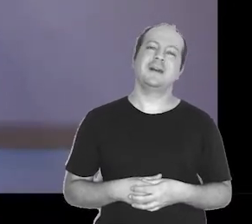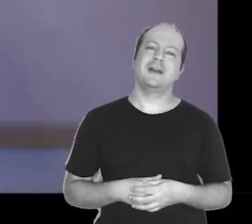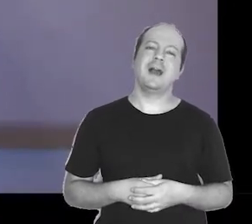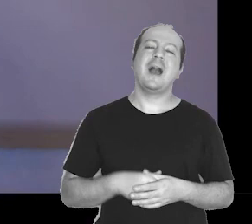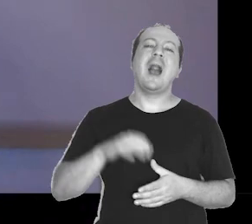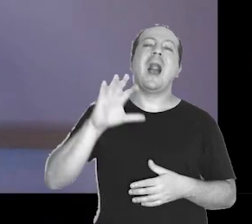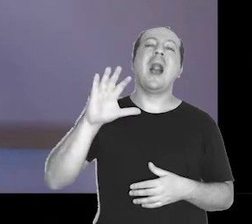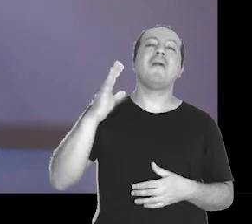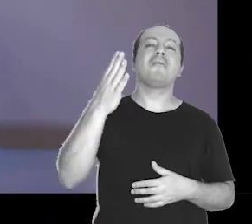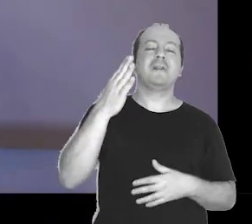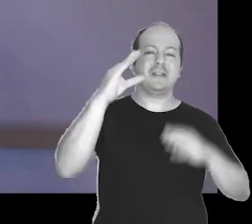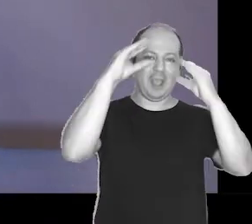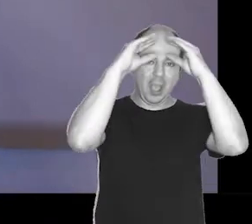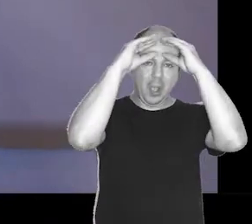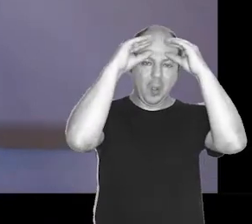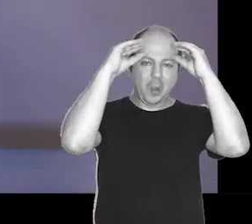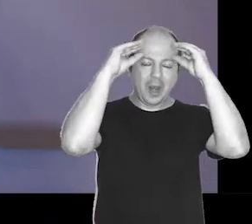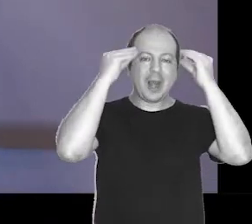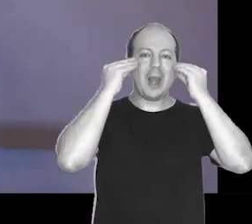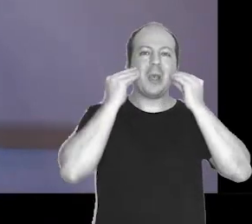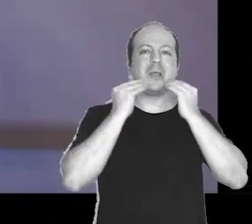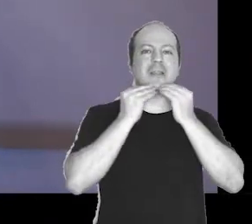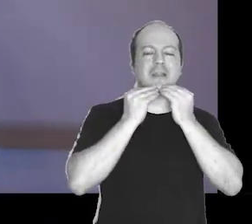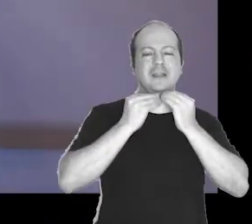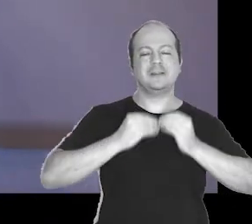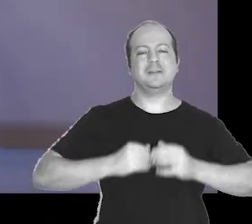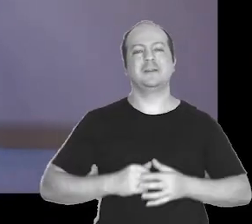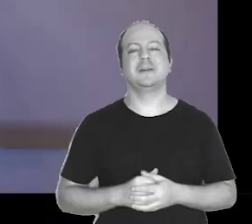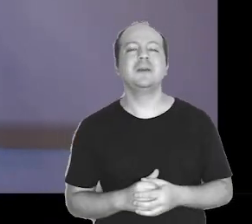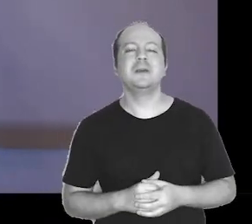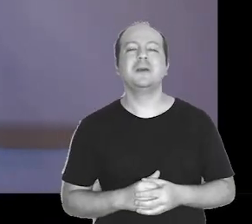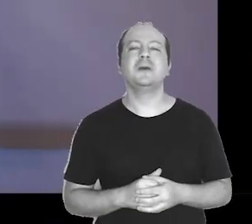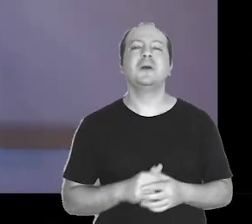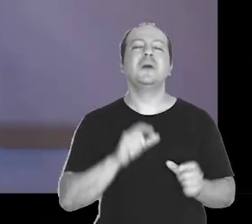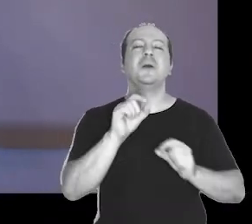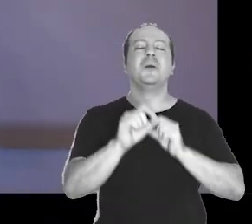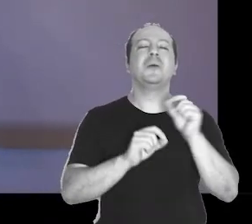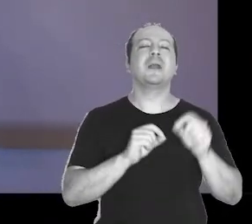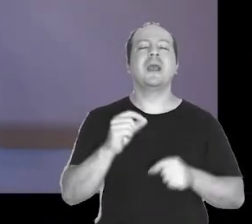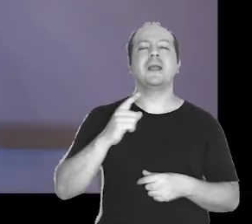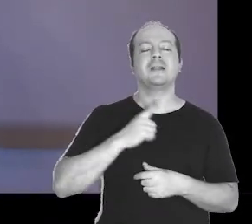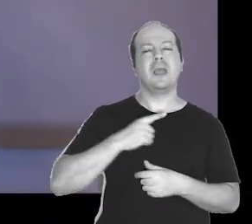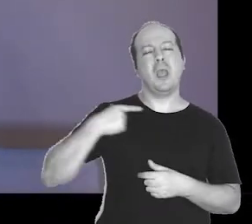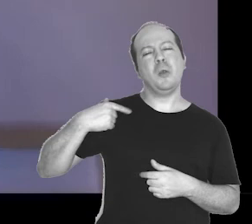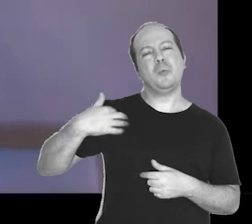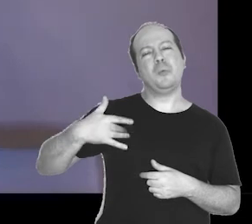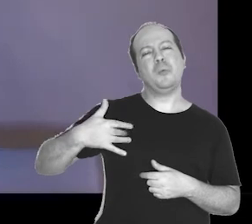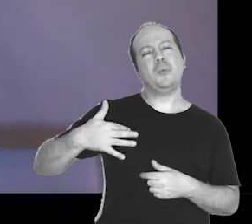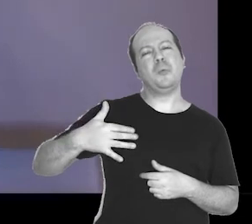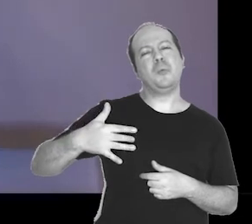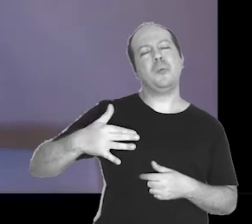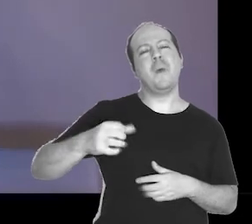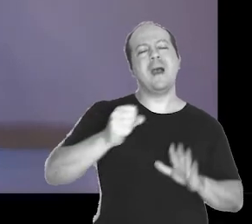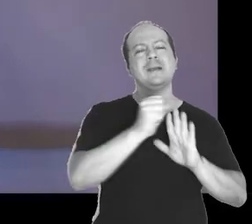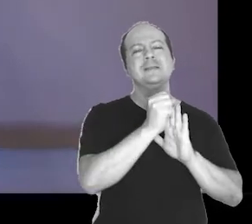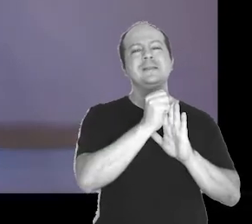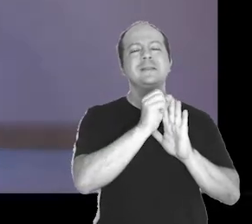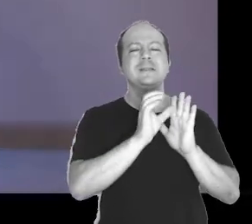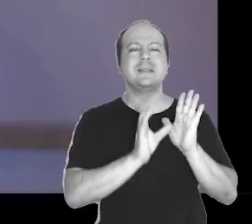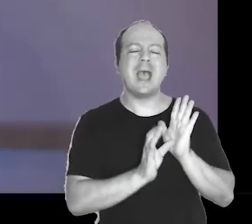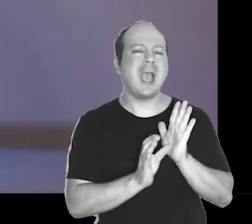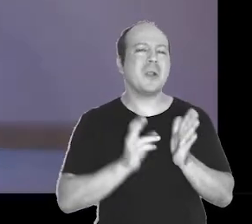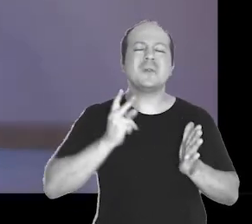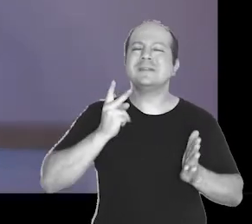Afinal, meu caro Leonardo da Vinci, o que esteve em causa durante todos esses séculos foi sempre